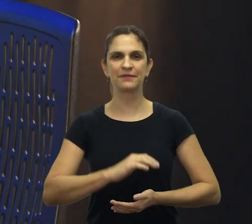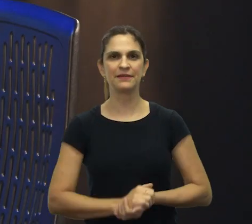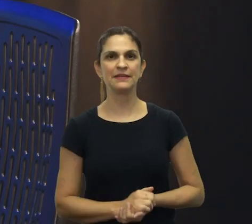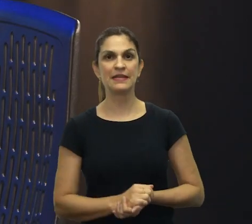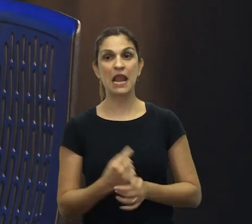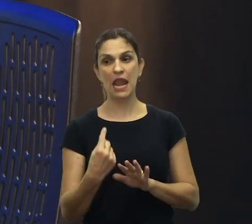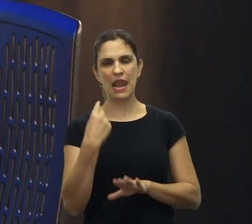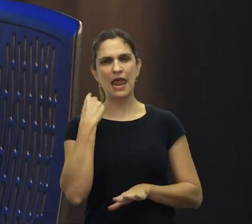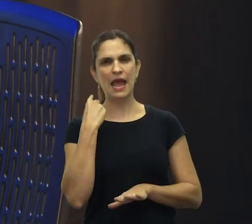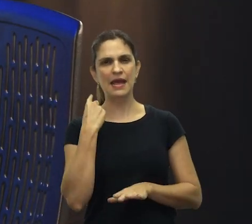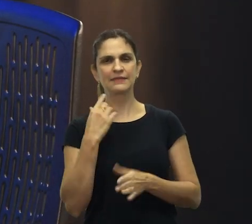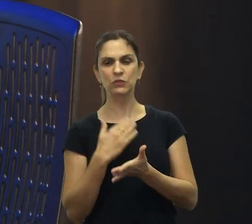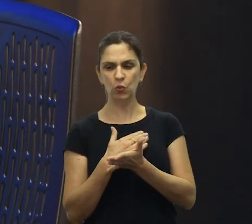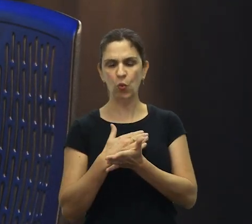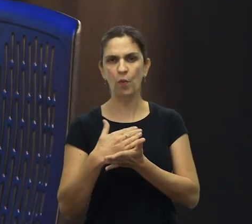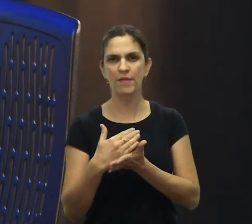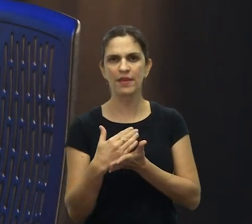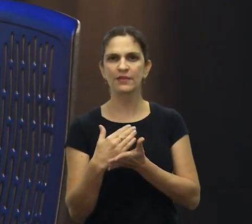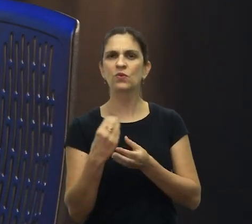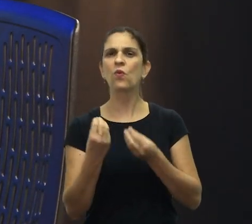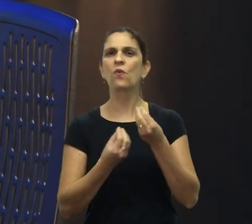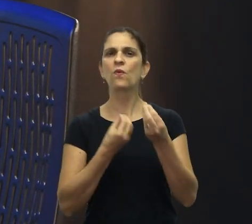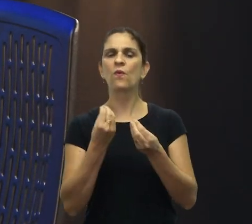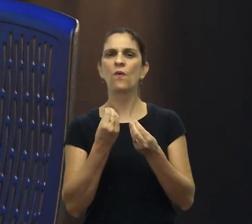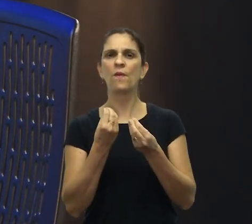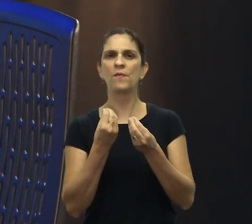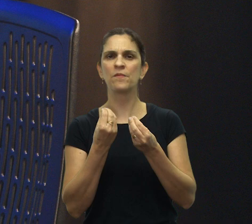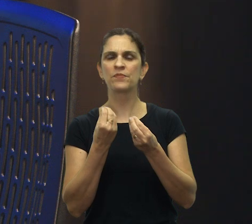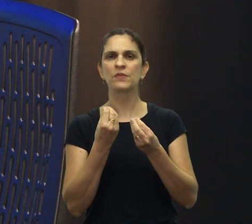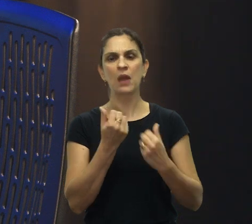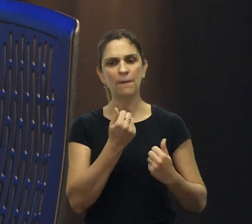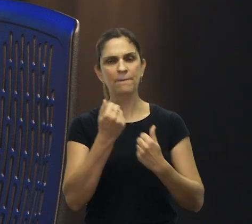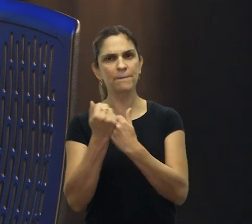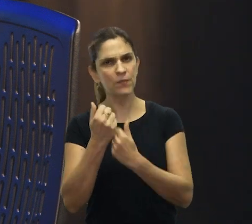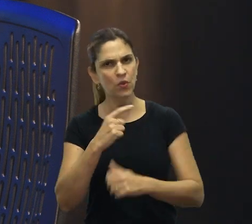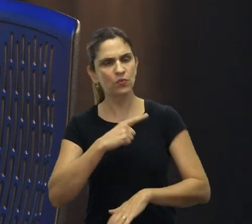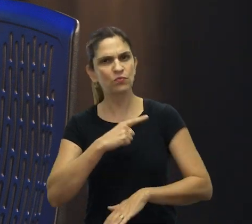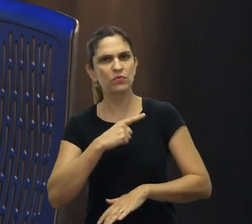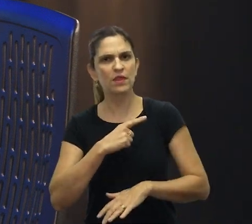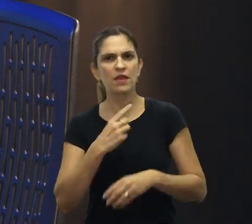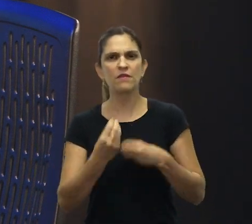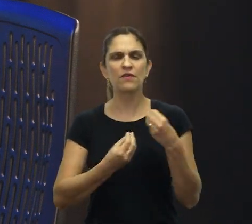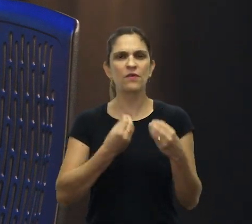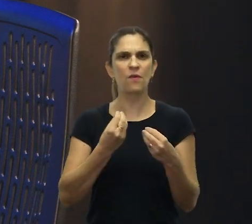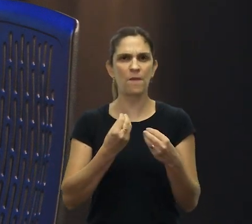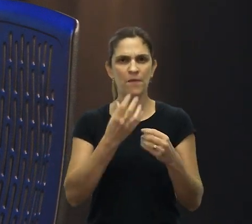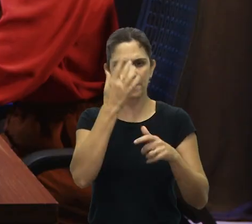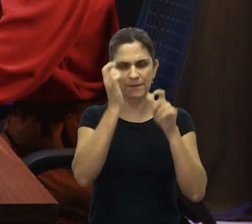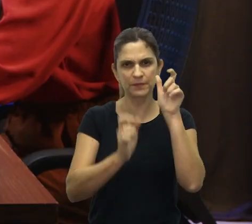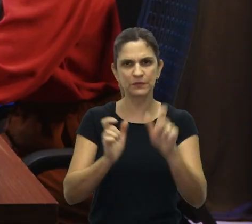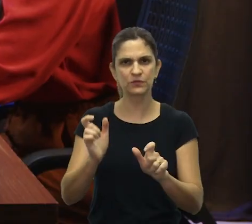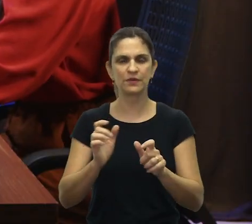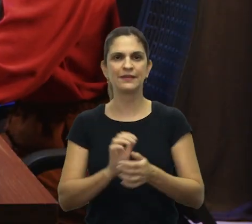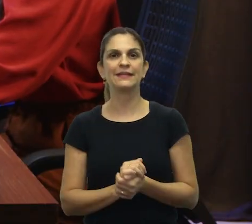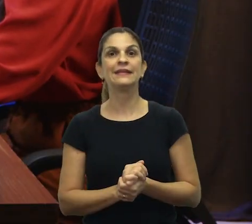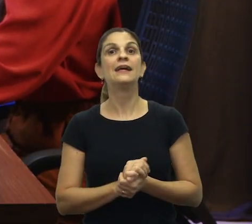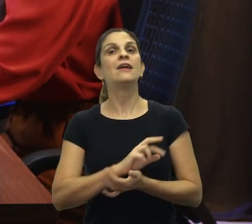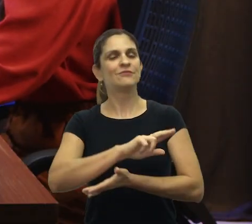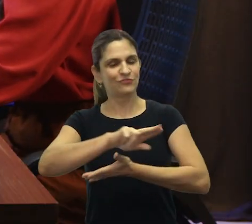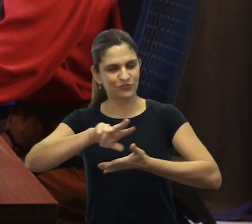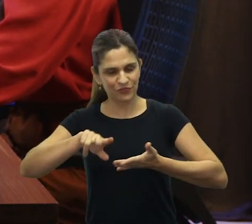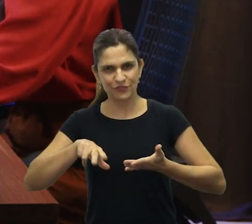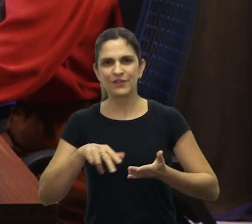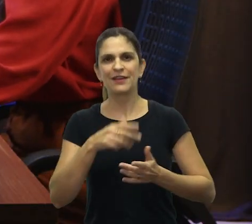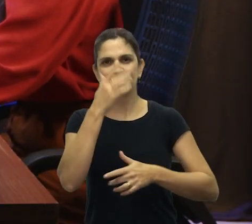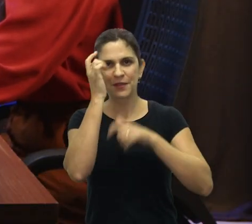você teve apoio de alguém? Ou você colocou a mão na massa mesmo, sozinho, e seguiu nesse caminho? Nós tivemos apoio de